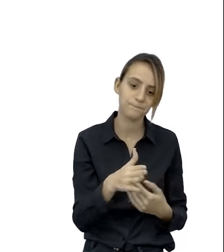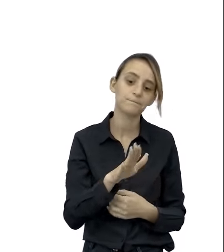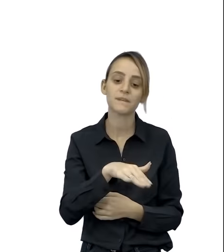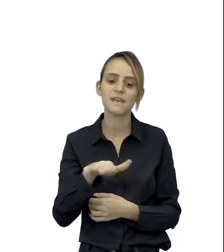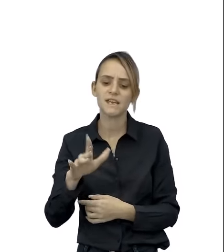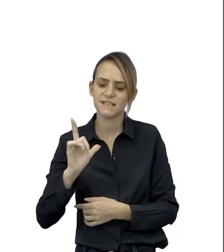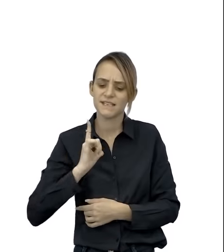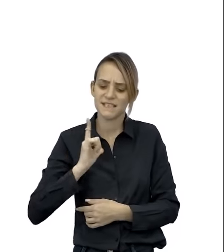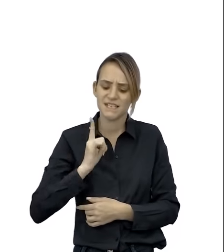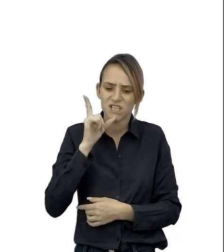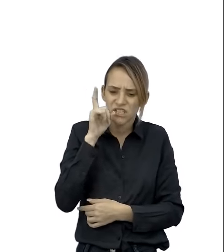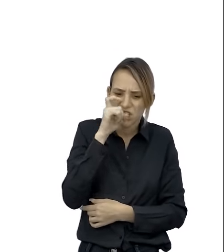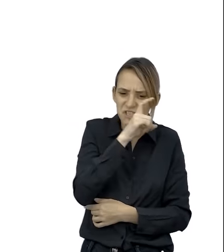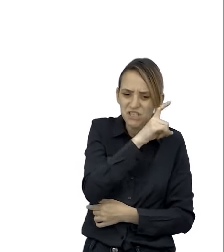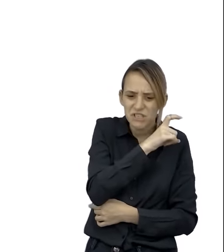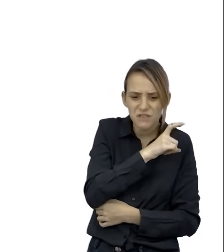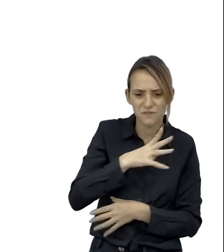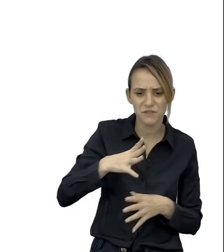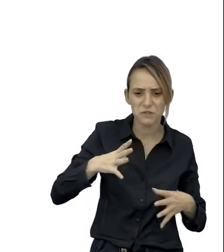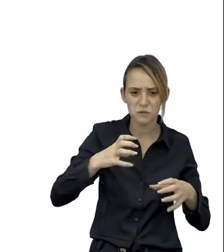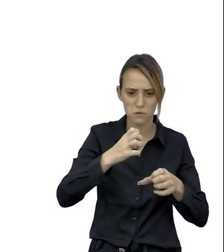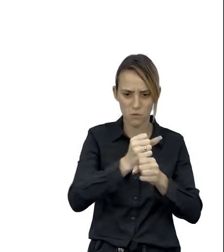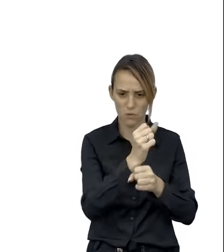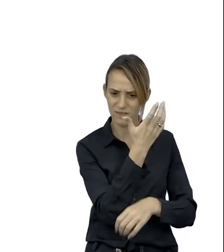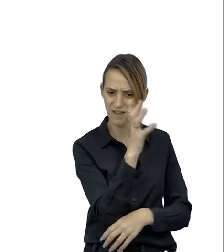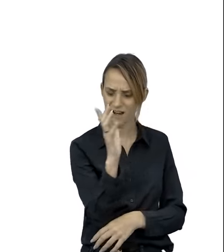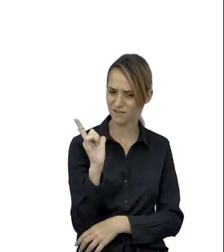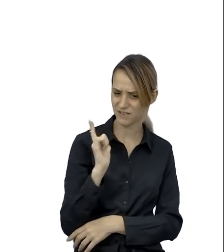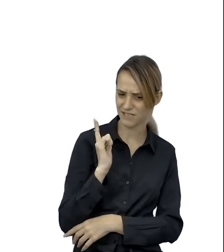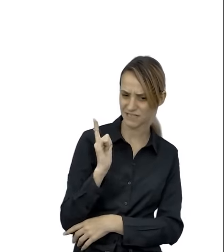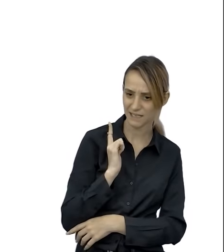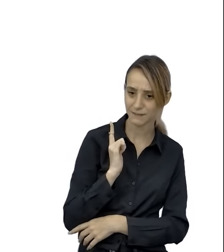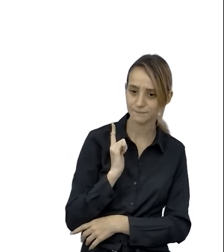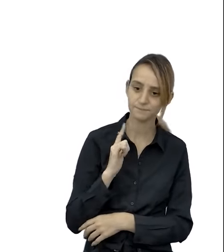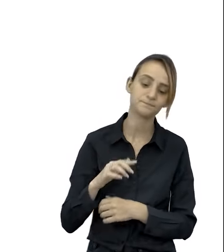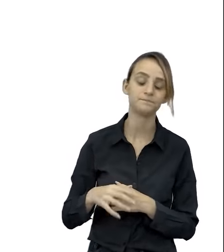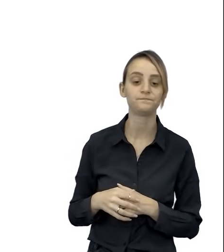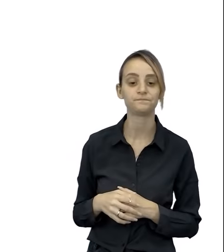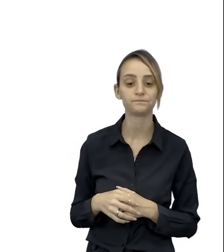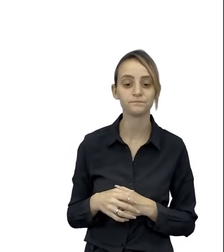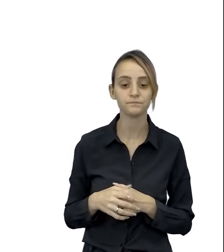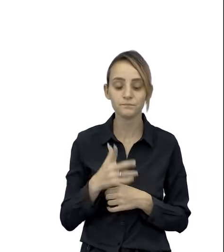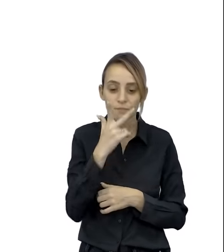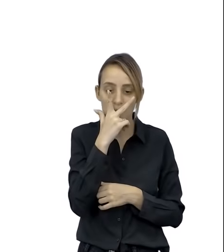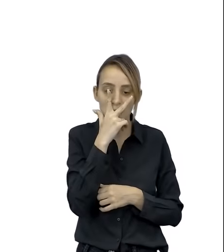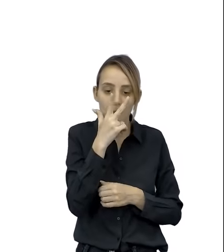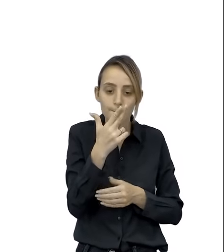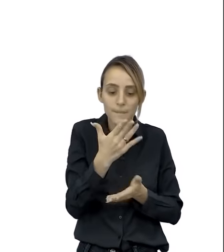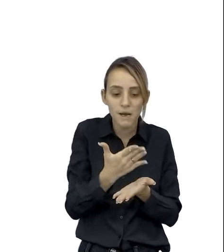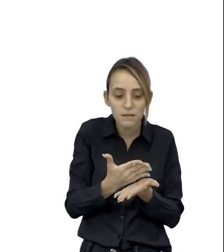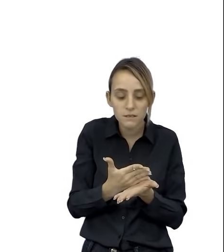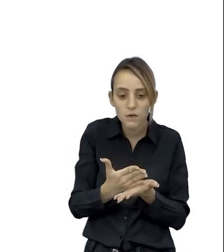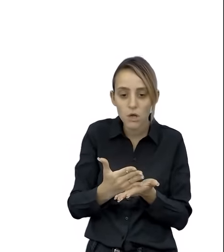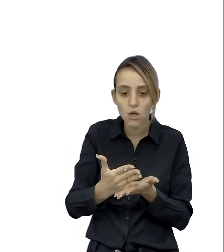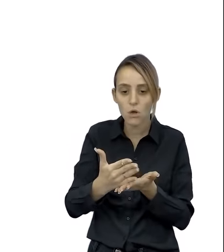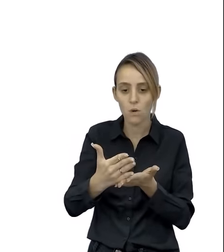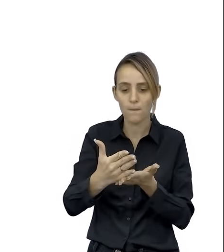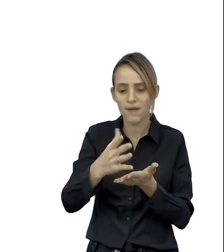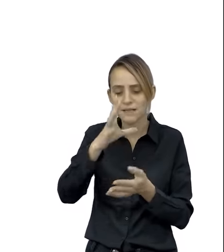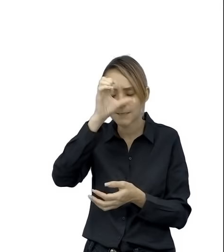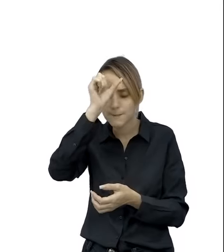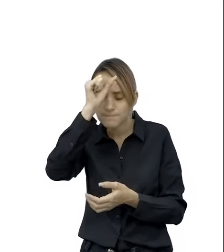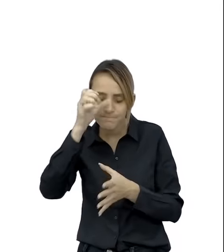tipo de dificuldade no registro das quantidades? E olha, eles estão começando a registrar, ou